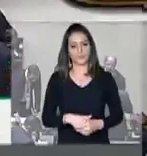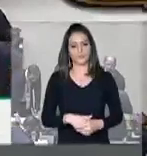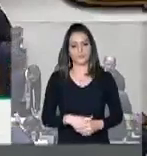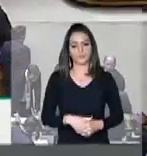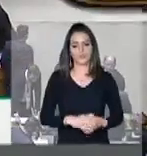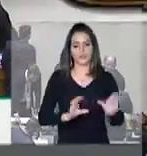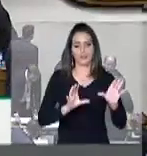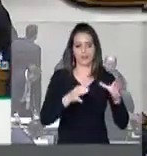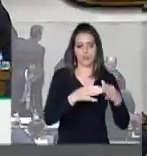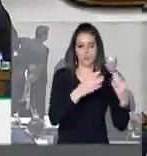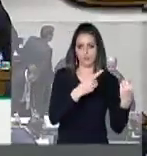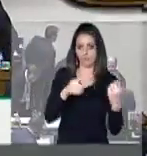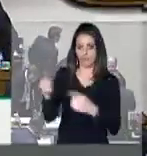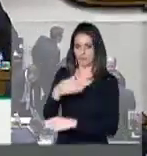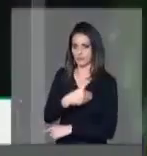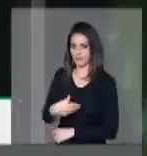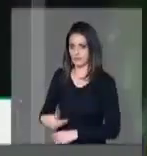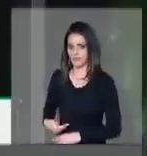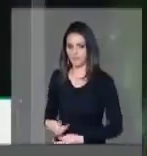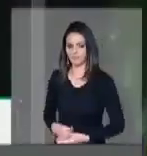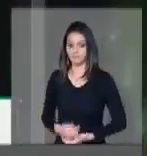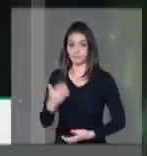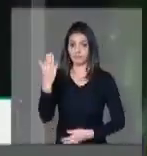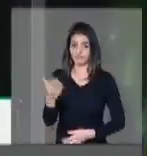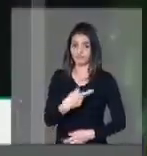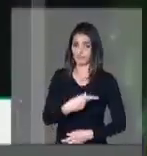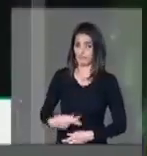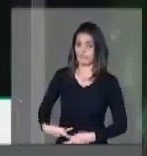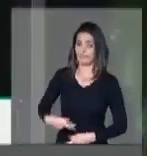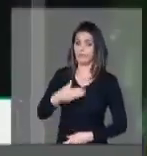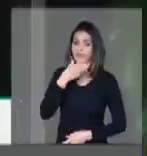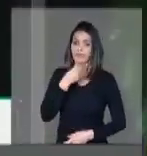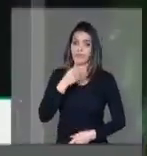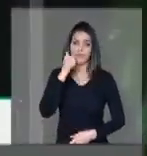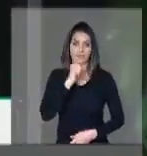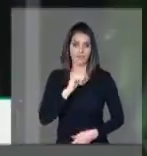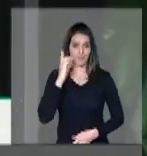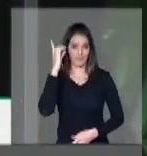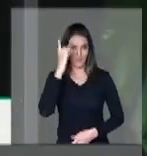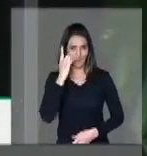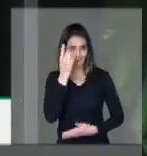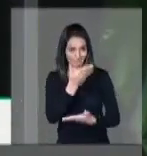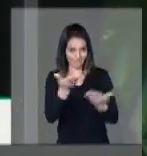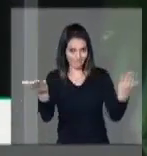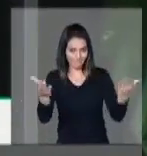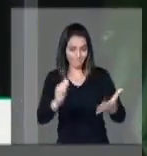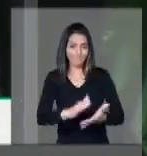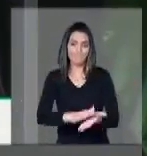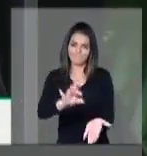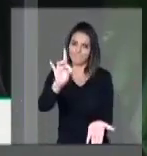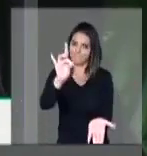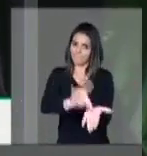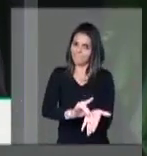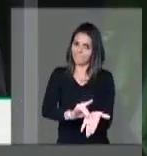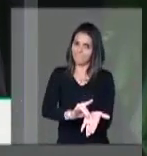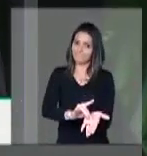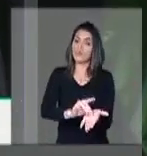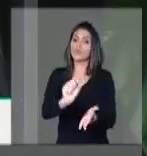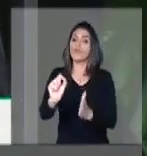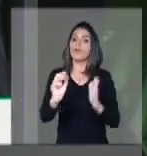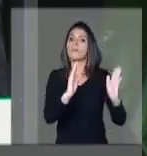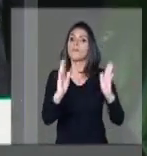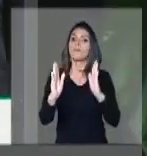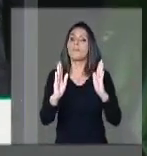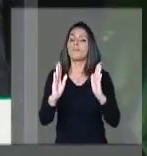oposição senhor presidente senhoras e senhores parlamentares de fato no difícil